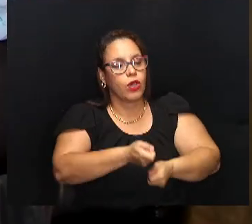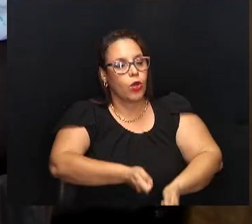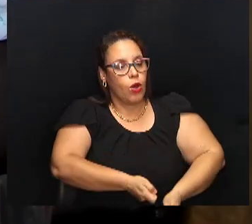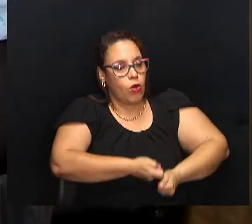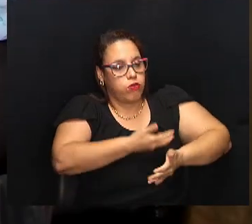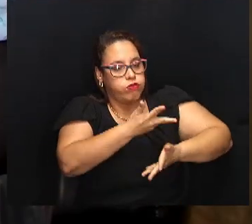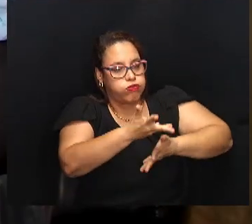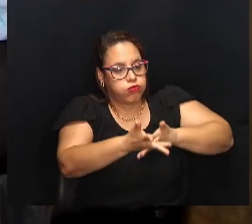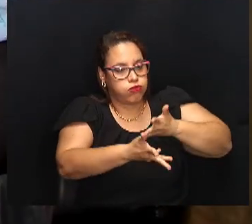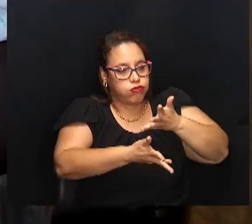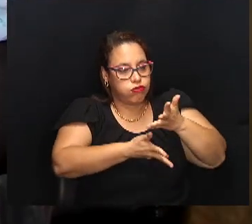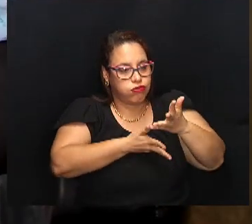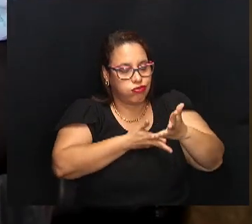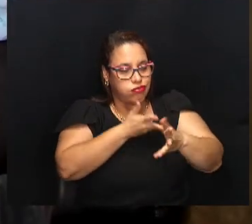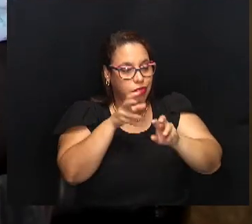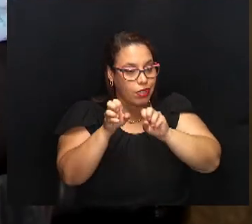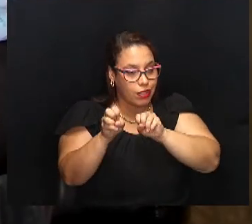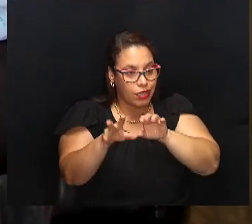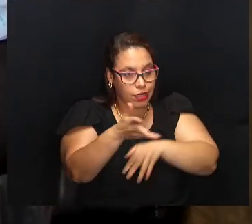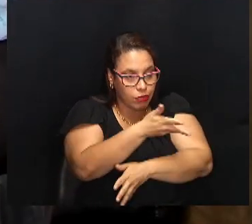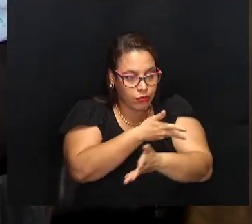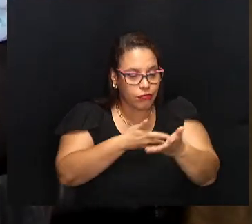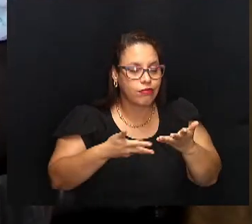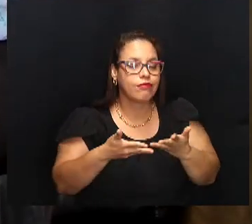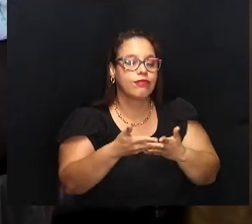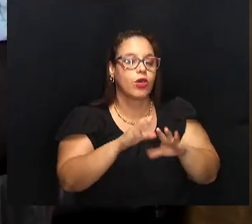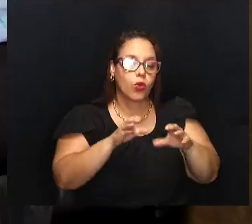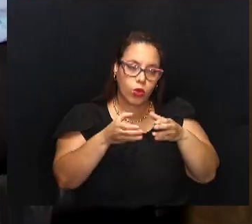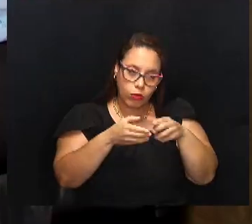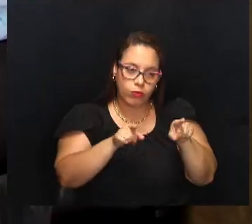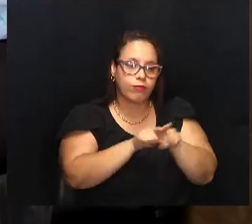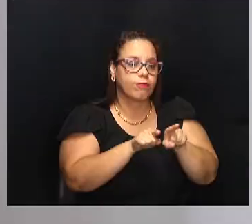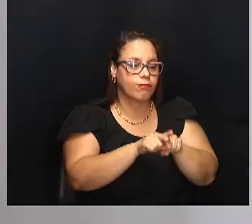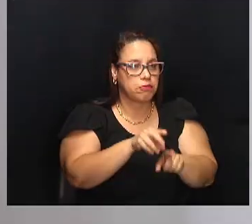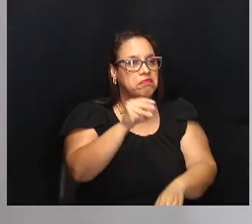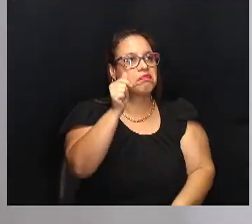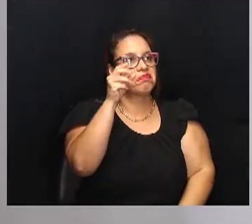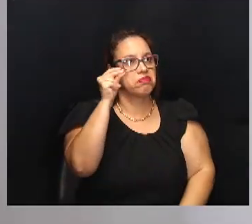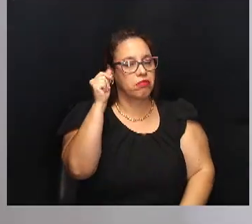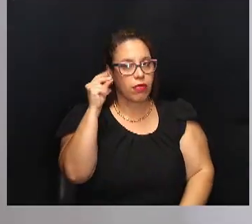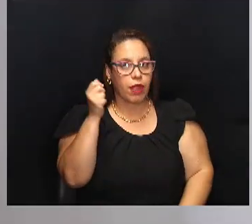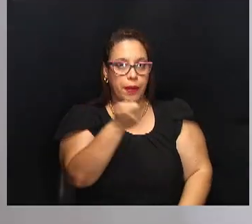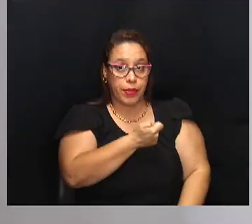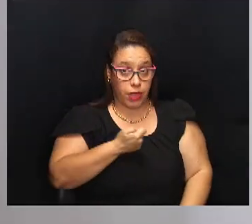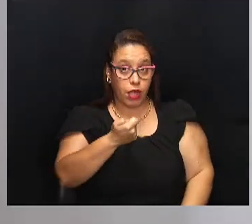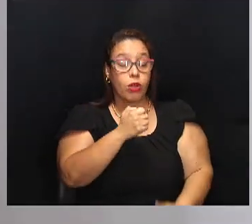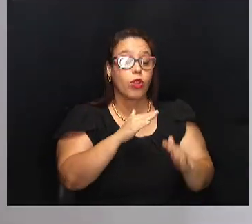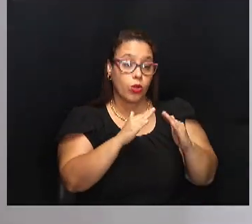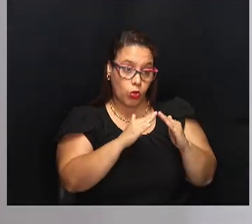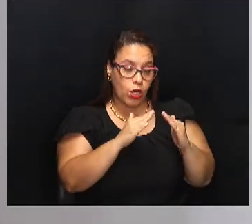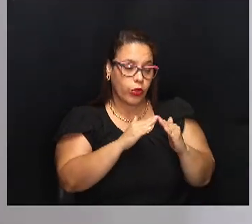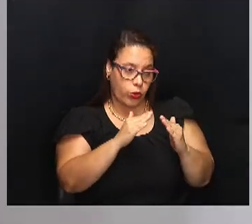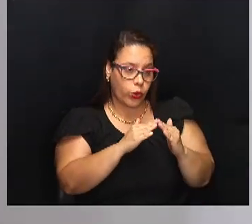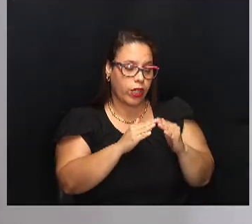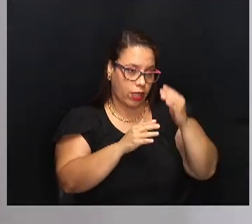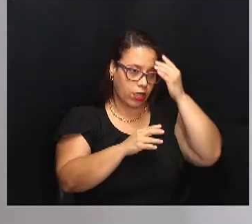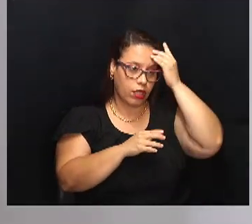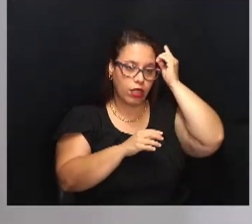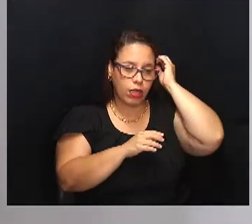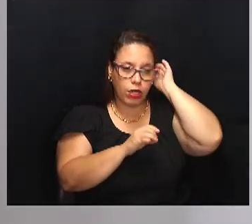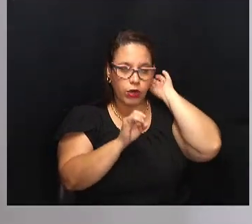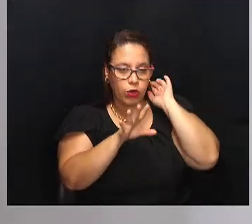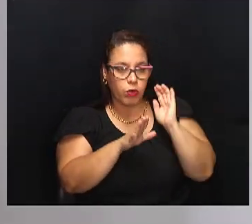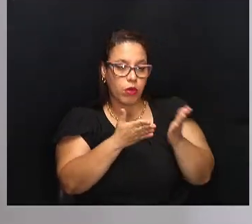dia foi passado para ele, né? Foi também numa comunidade também, na época também, era uma associação de moradores na época, né? Só que eu trabalhava